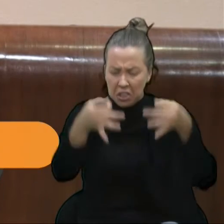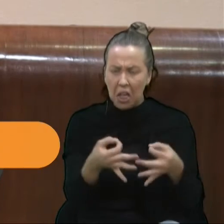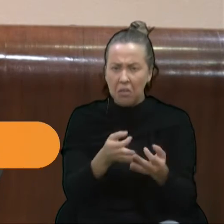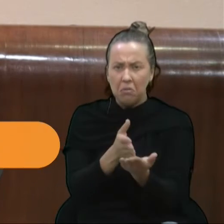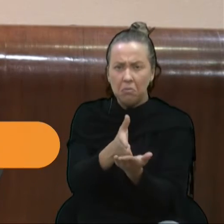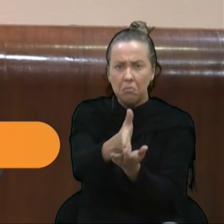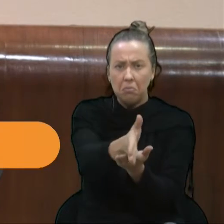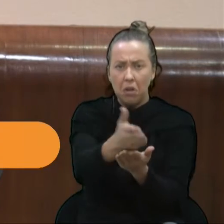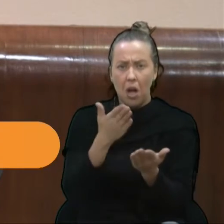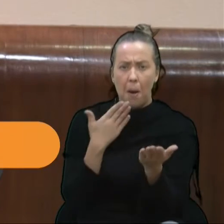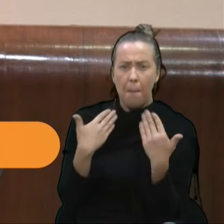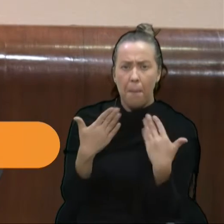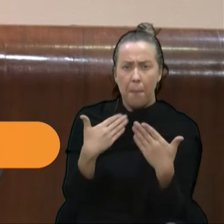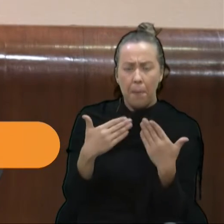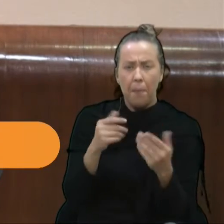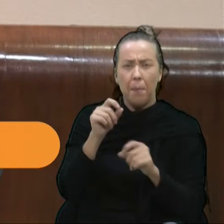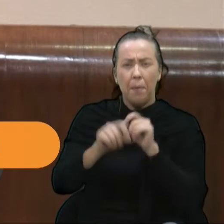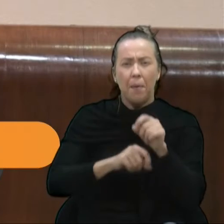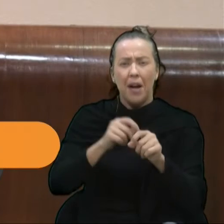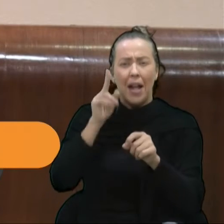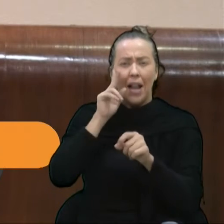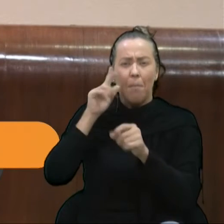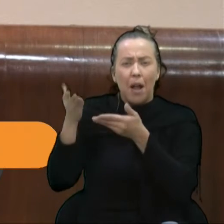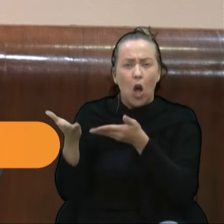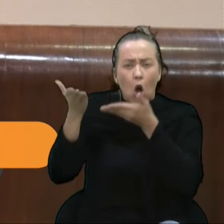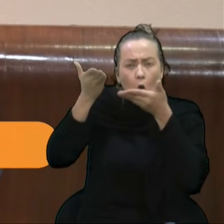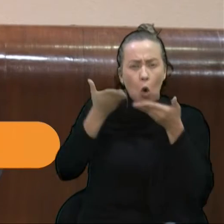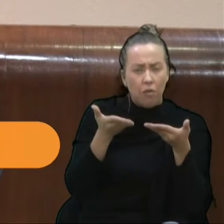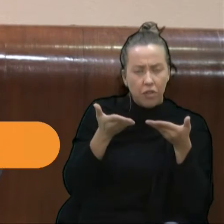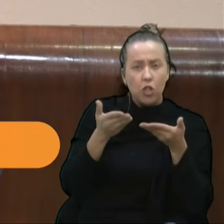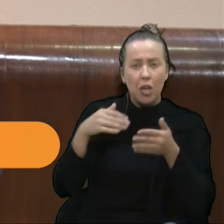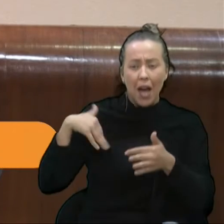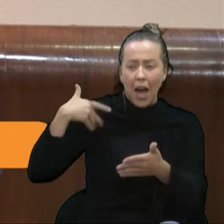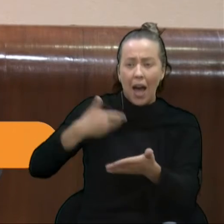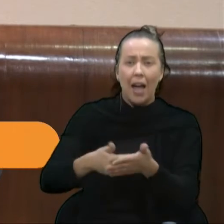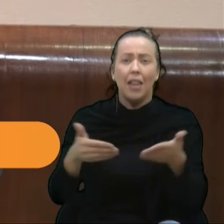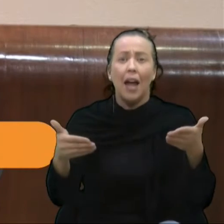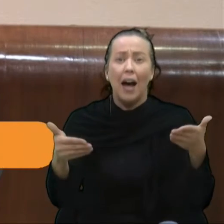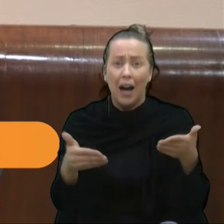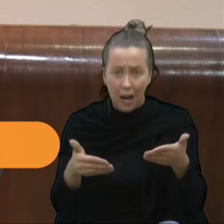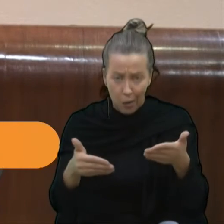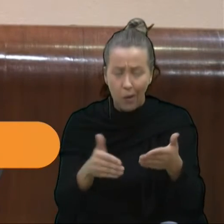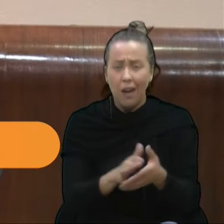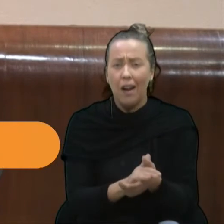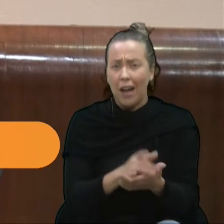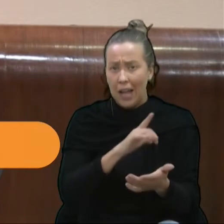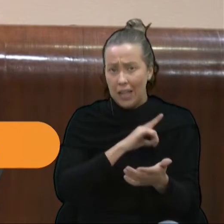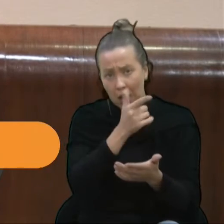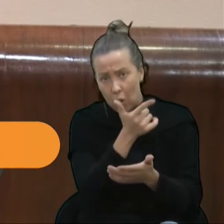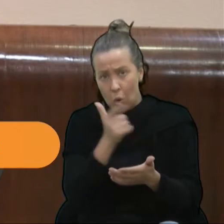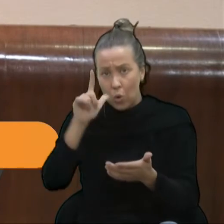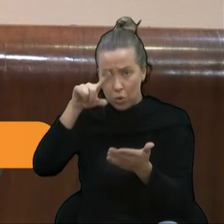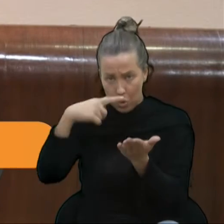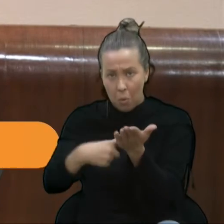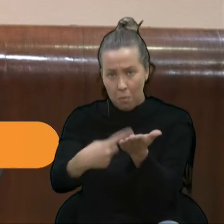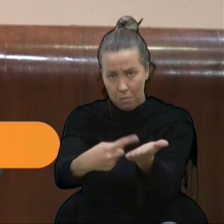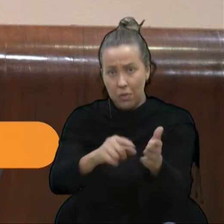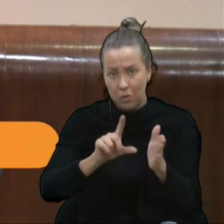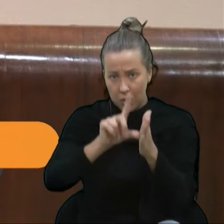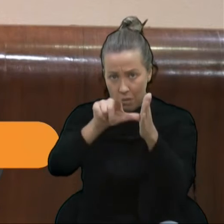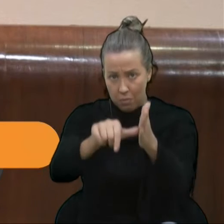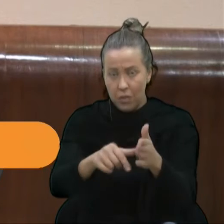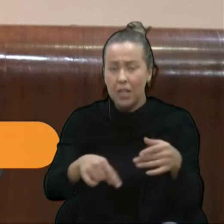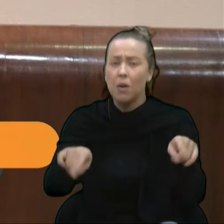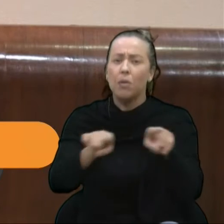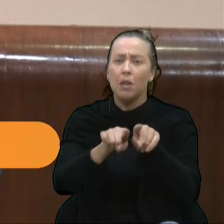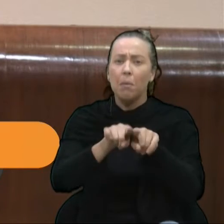com a gente, desde aquele convite até esse momento, né? Tem outros compromissos logo a seguir, então eu também